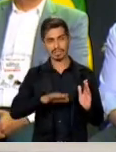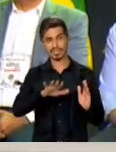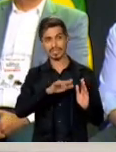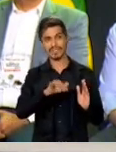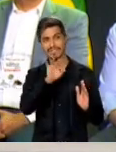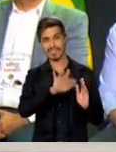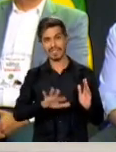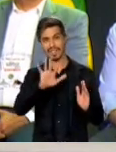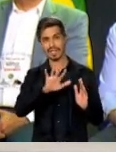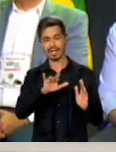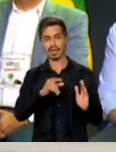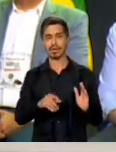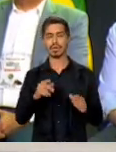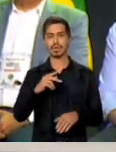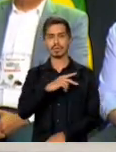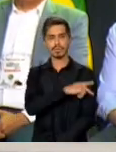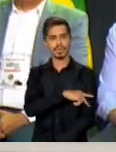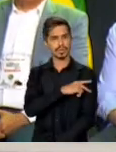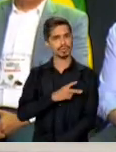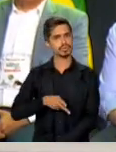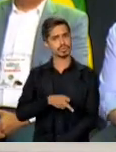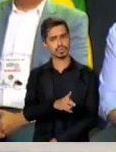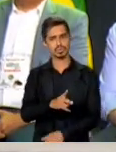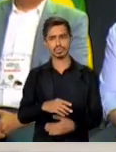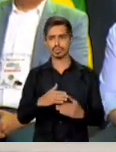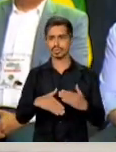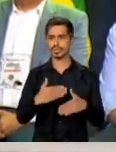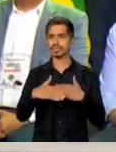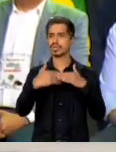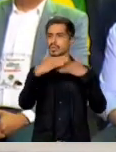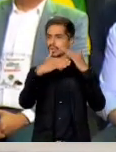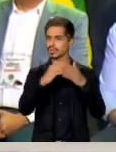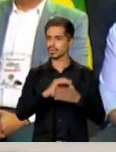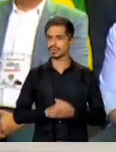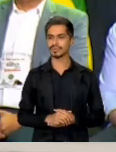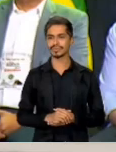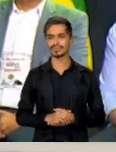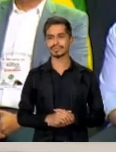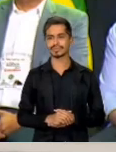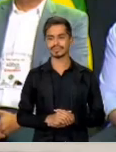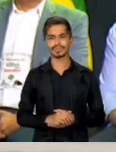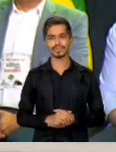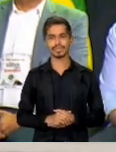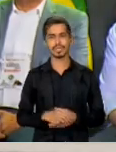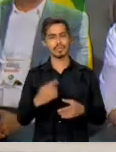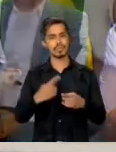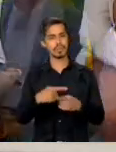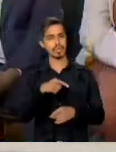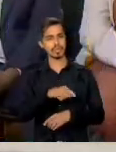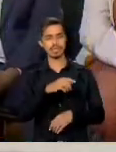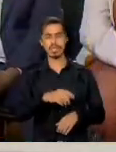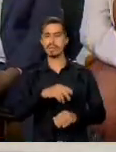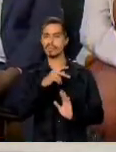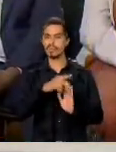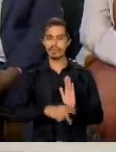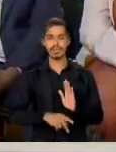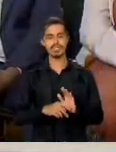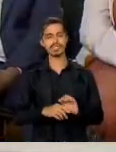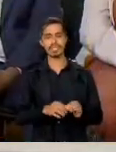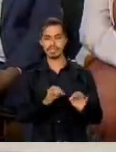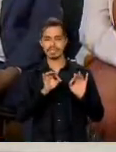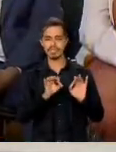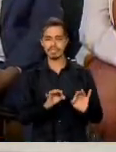o Piauí continua avançando, dada a solidez desse projeto de